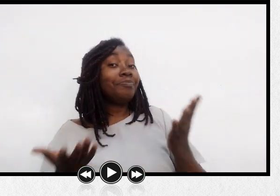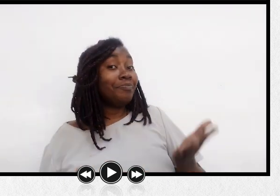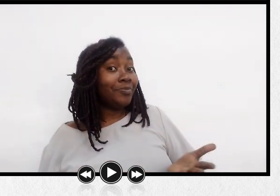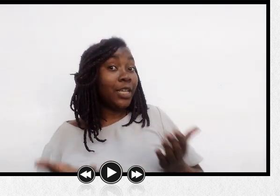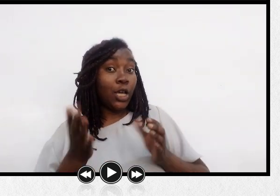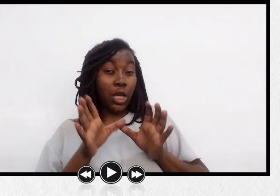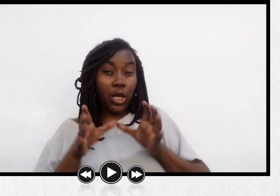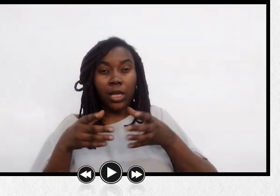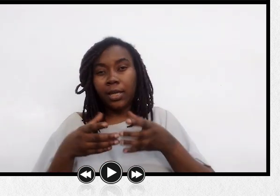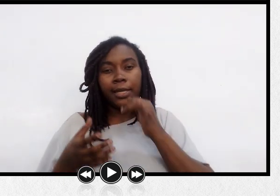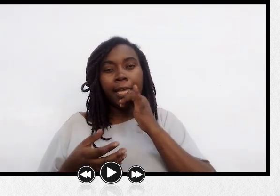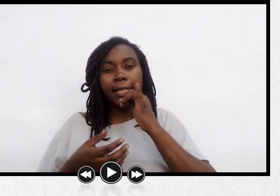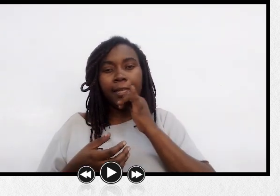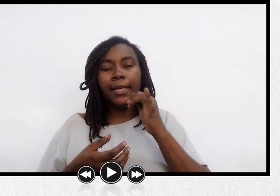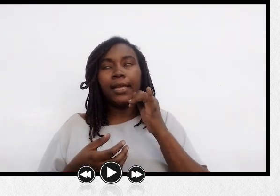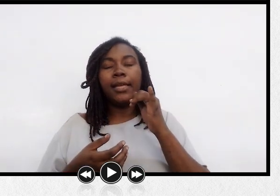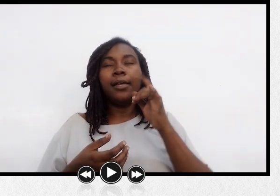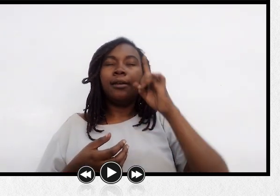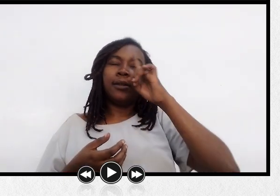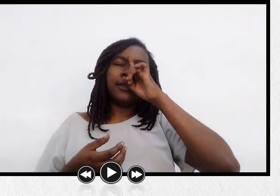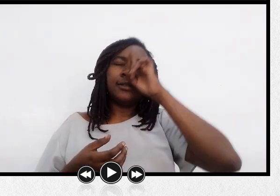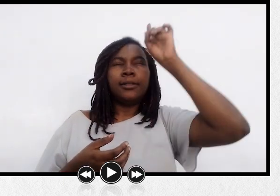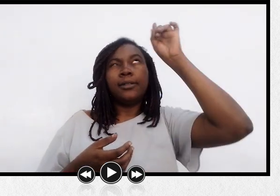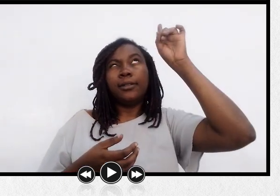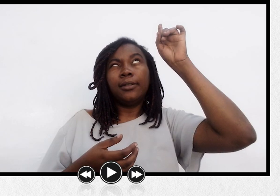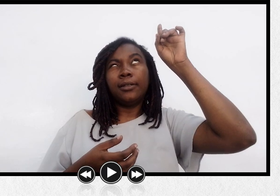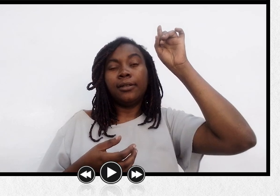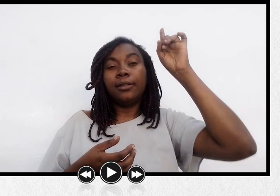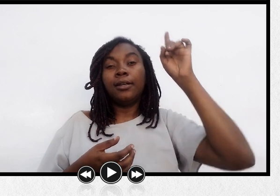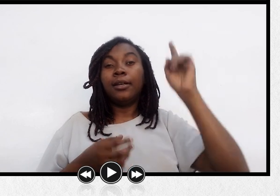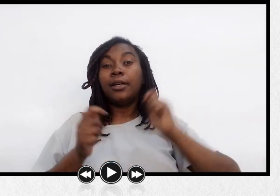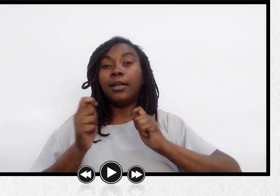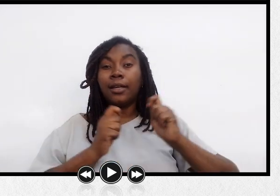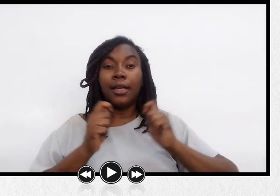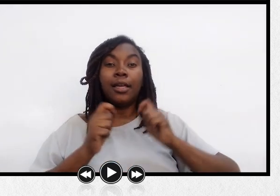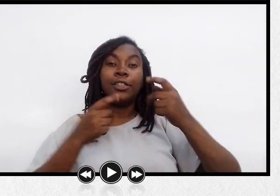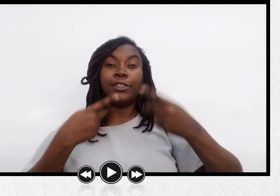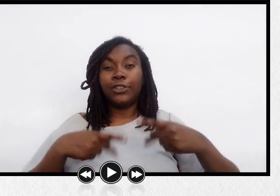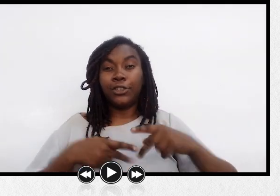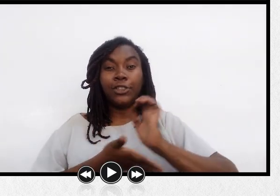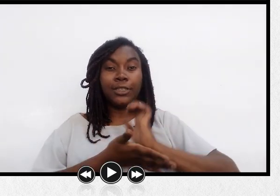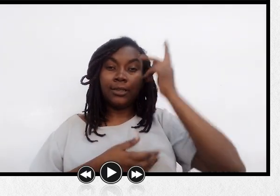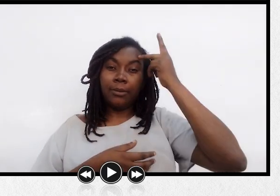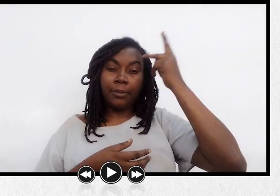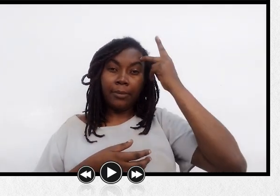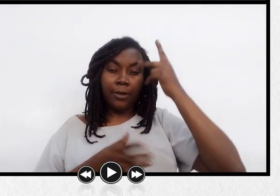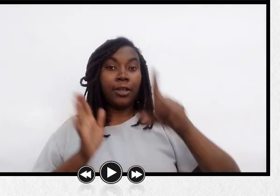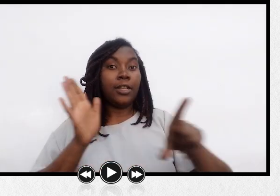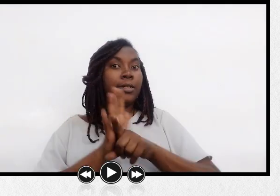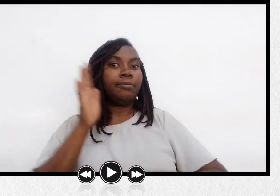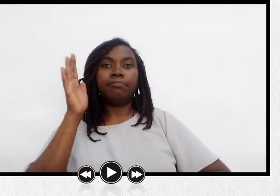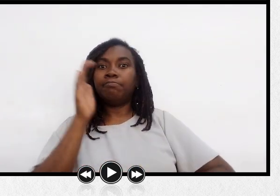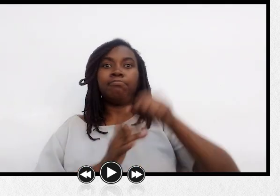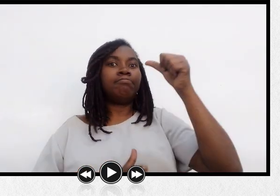Nos comitês, por exemplo, vamos dar a ideia da composição, primeiro, do Estado de São Paulo, que é a legislação precursora.